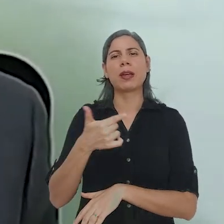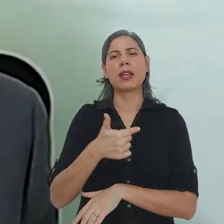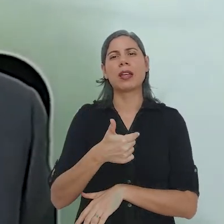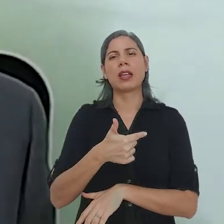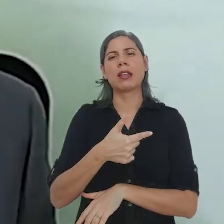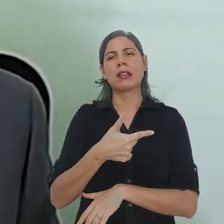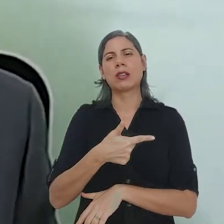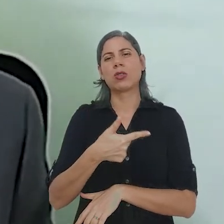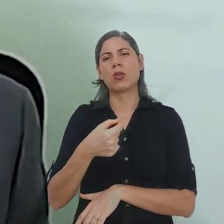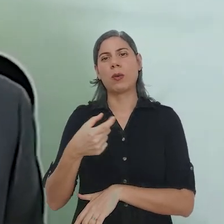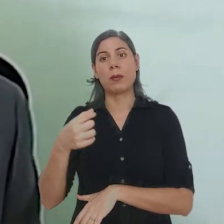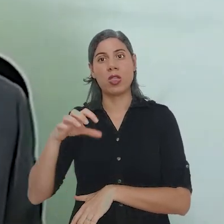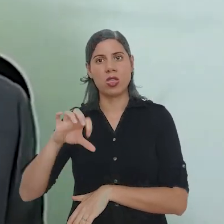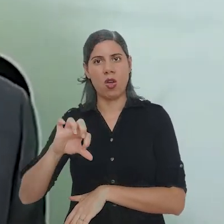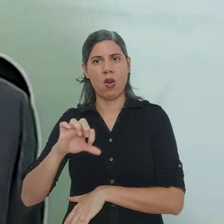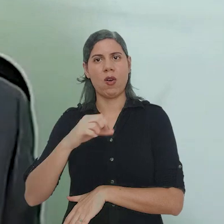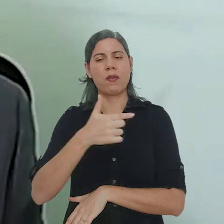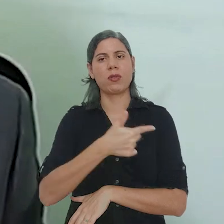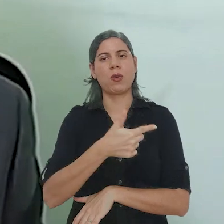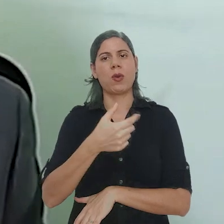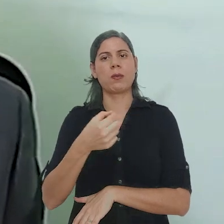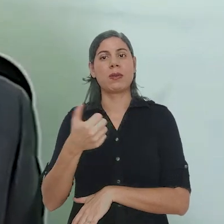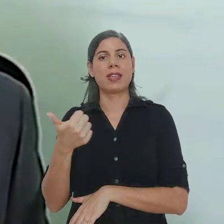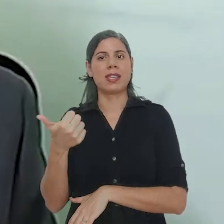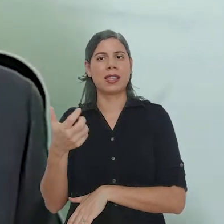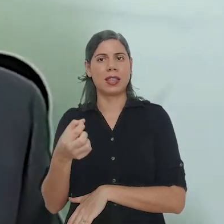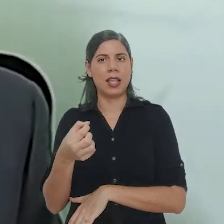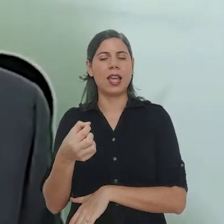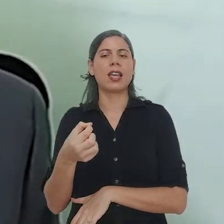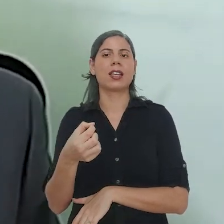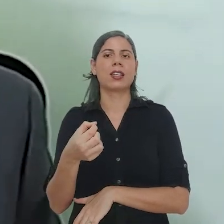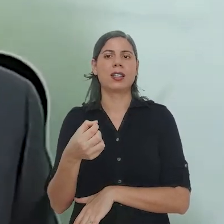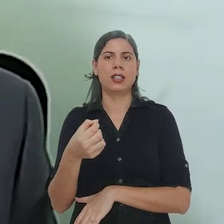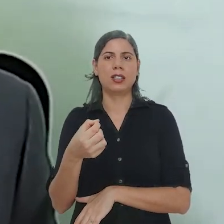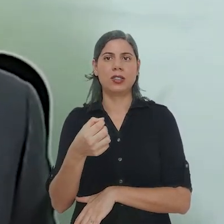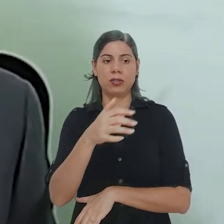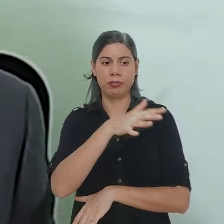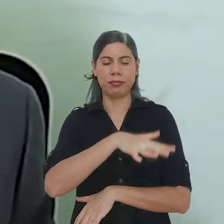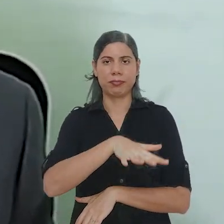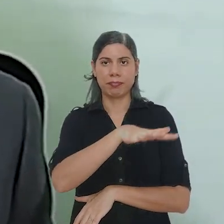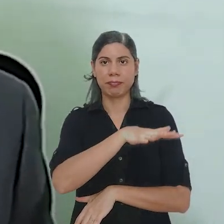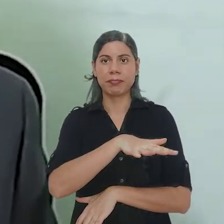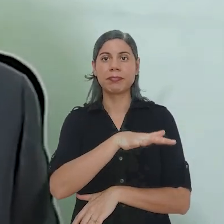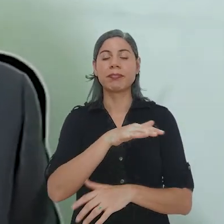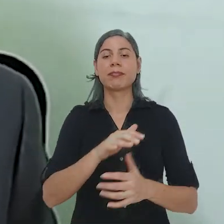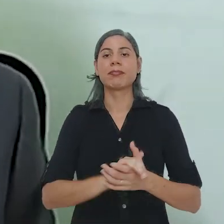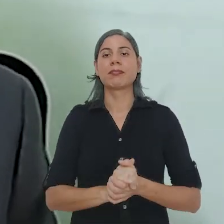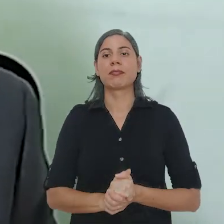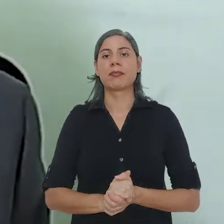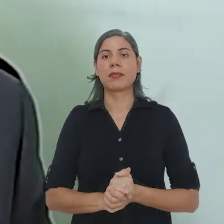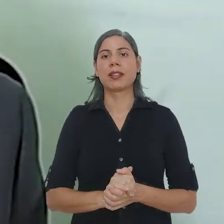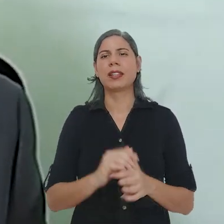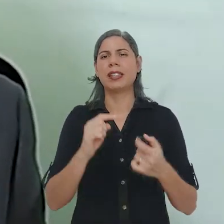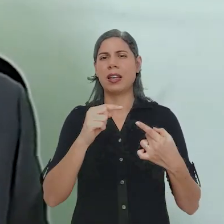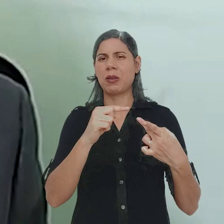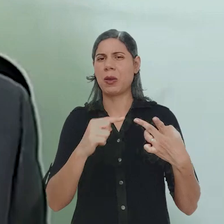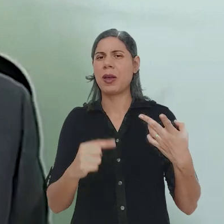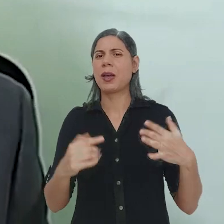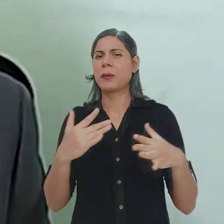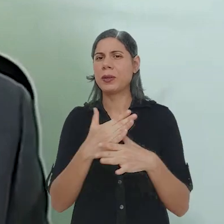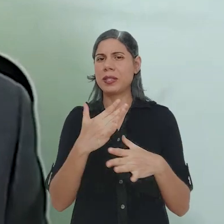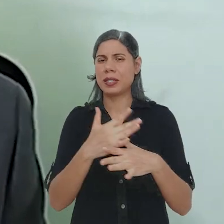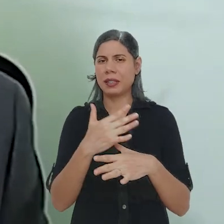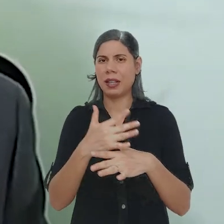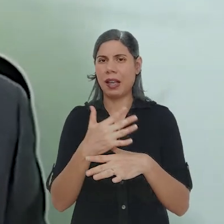de 2009, 2010, eu vinha de uma região, Altamira e Santarém, e Alenquer, eram cidades